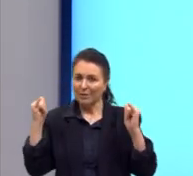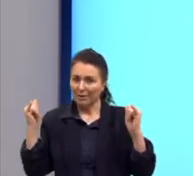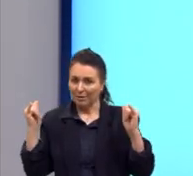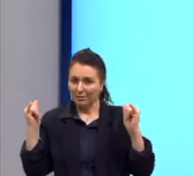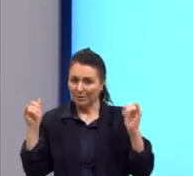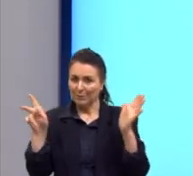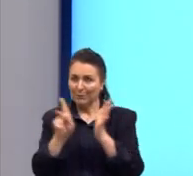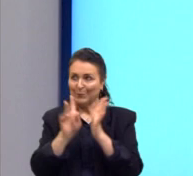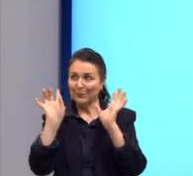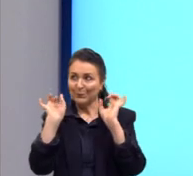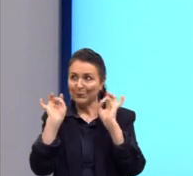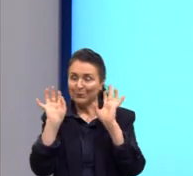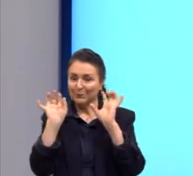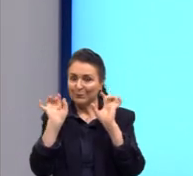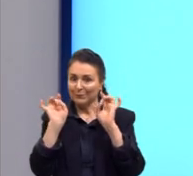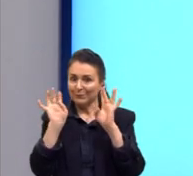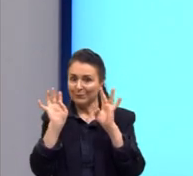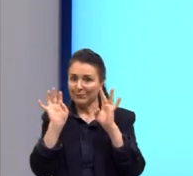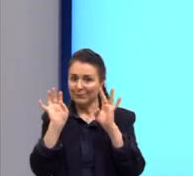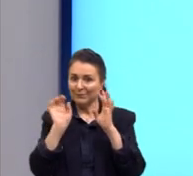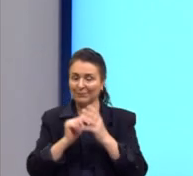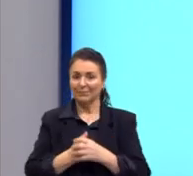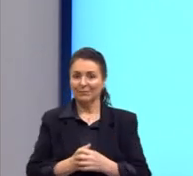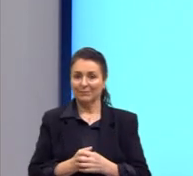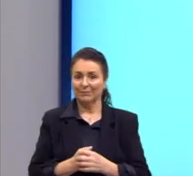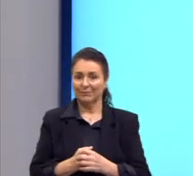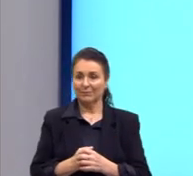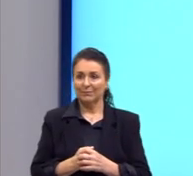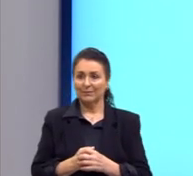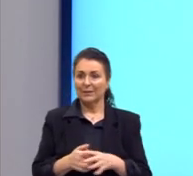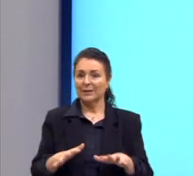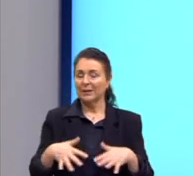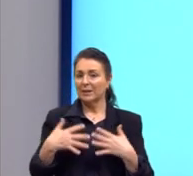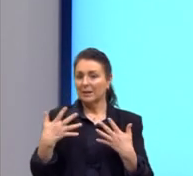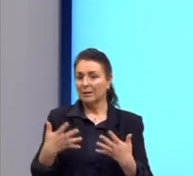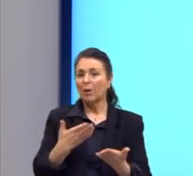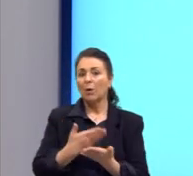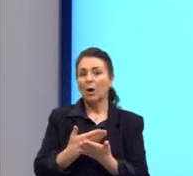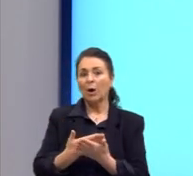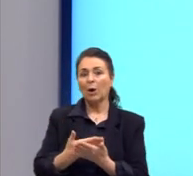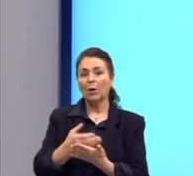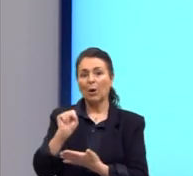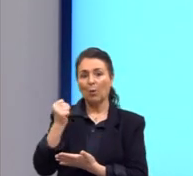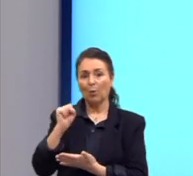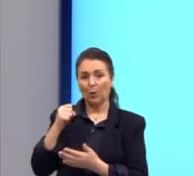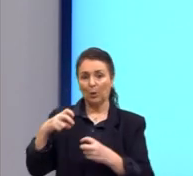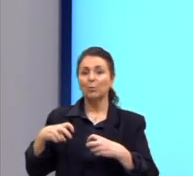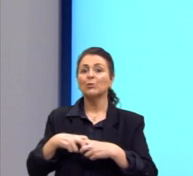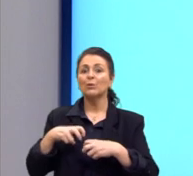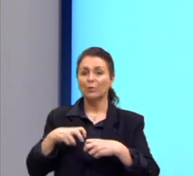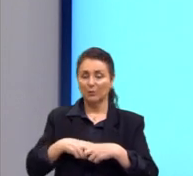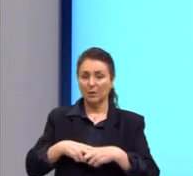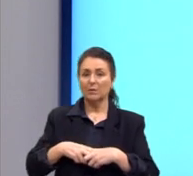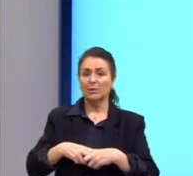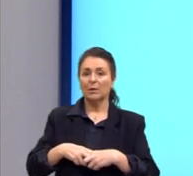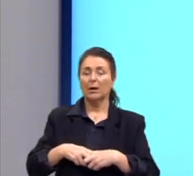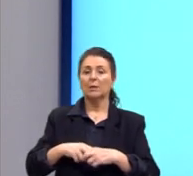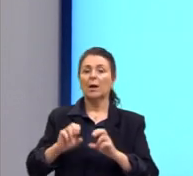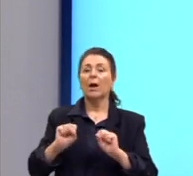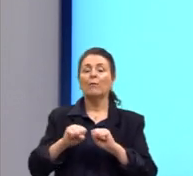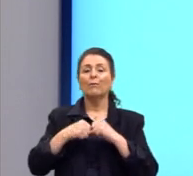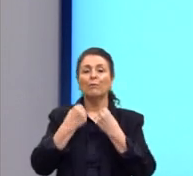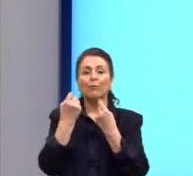especificamente né bom então o na aula 8 de física a gente viu o que força